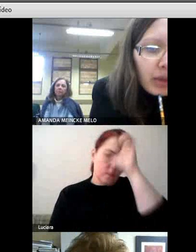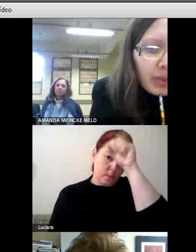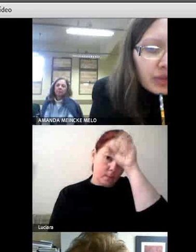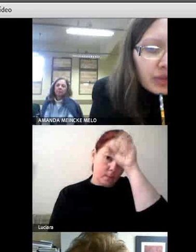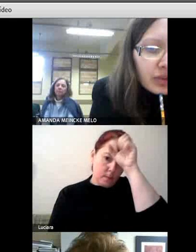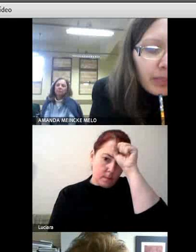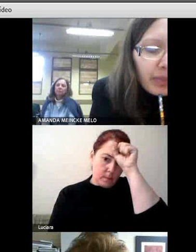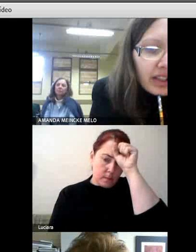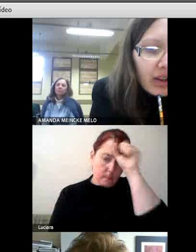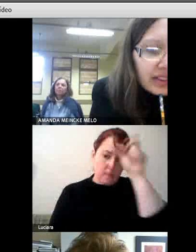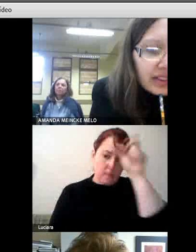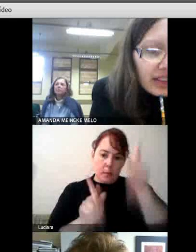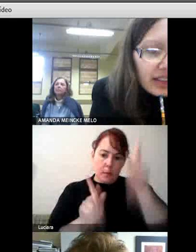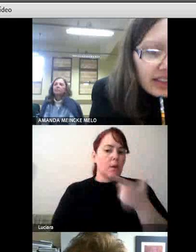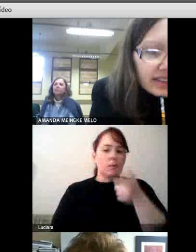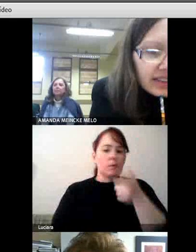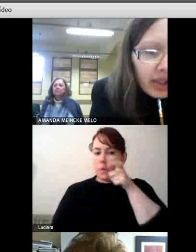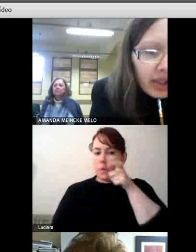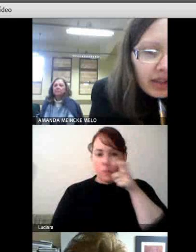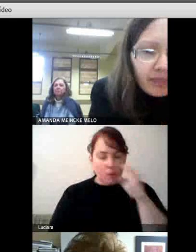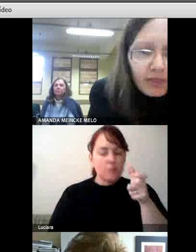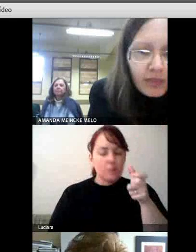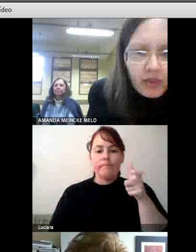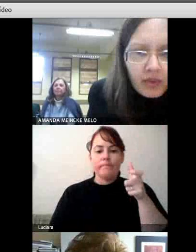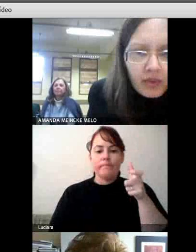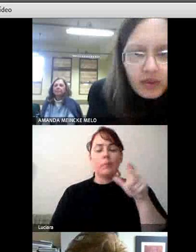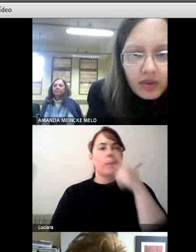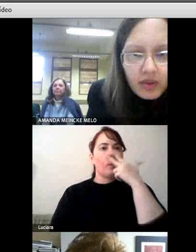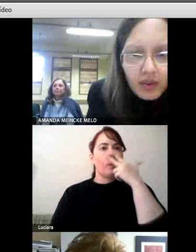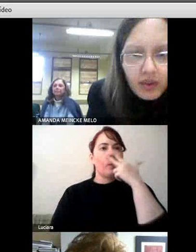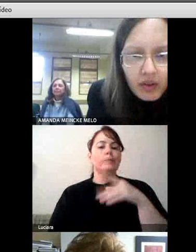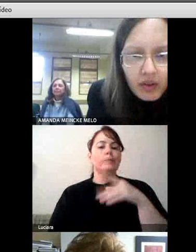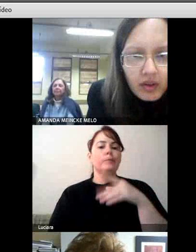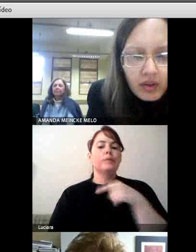será uma subida penosa ladeira acima. Então a gente tem que deixar bem claro.